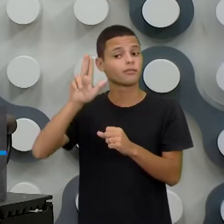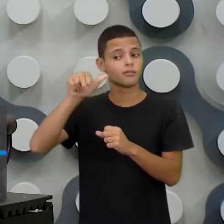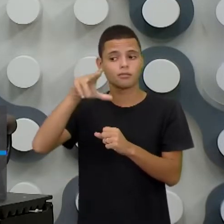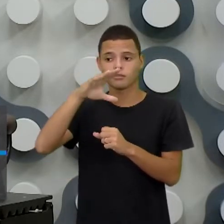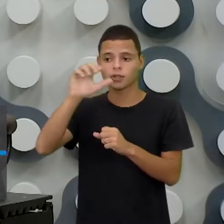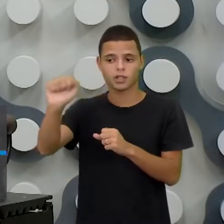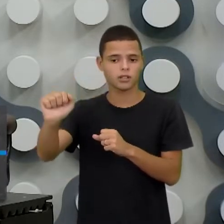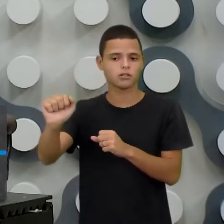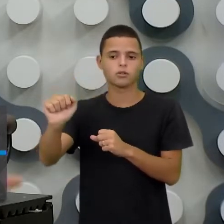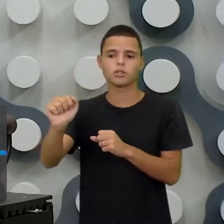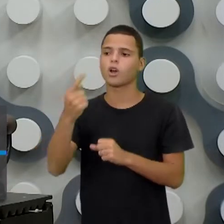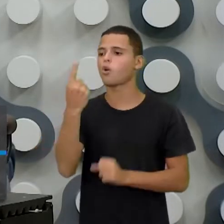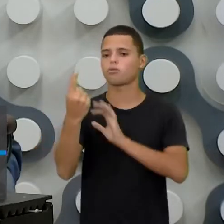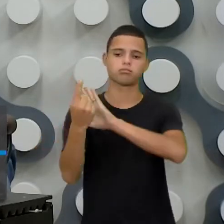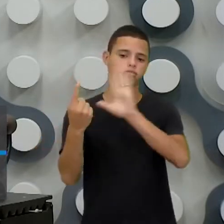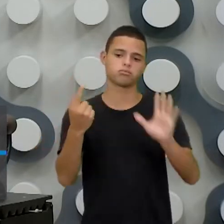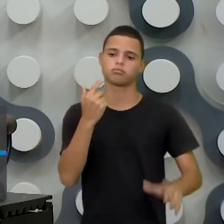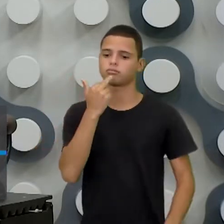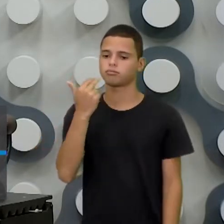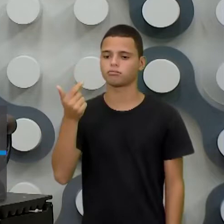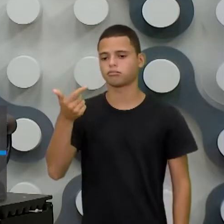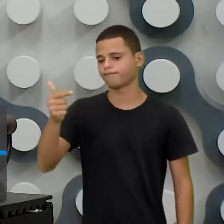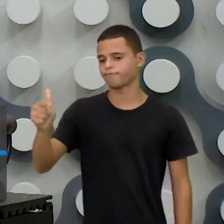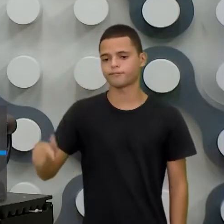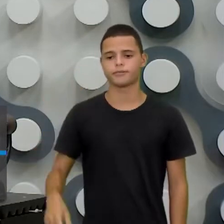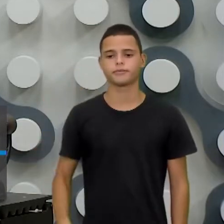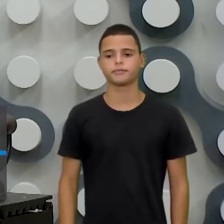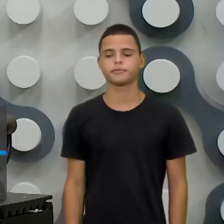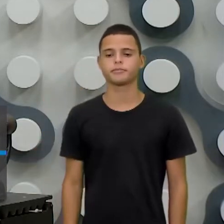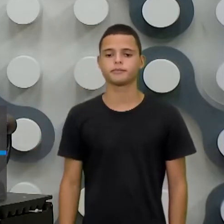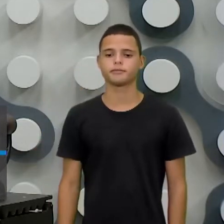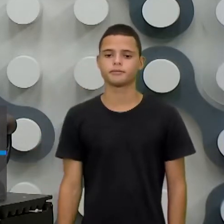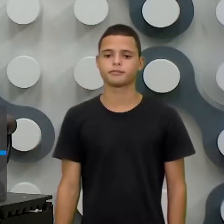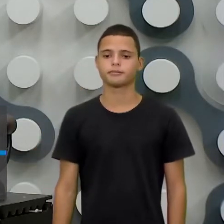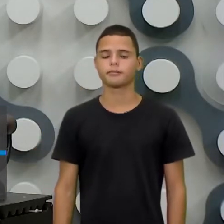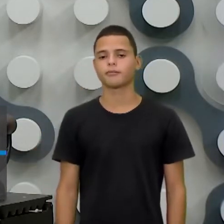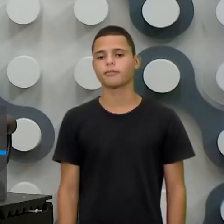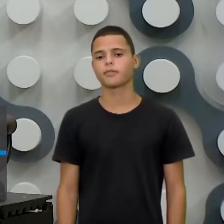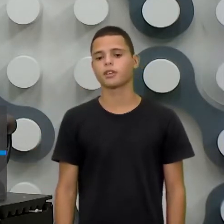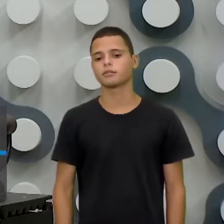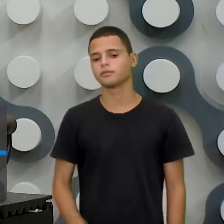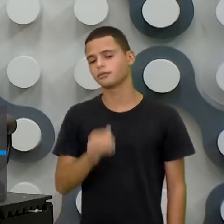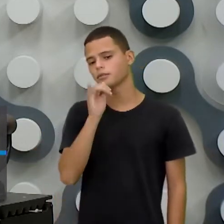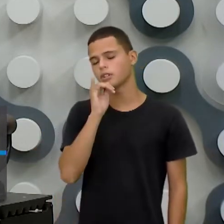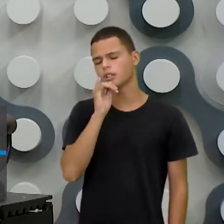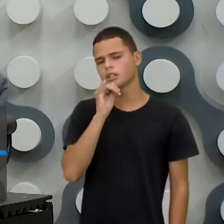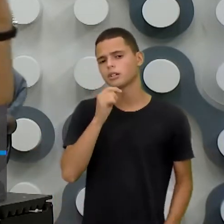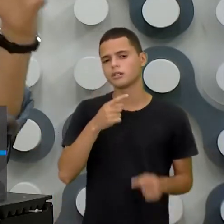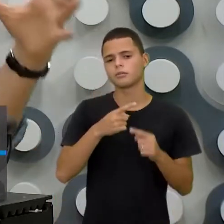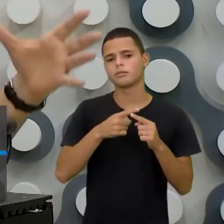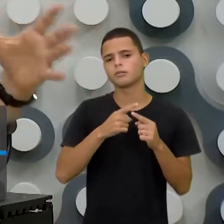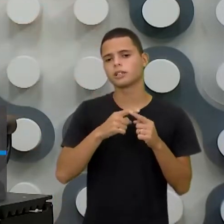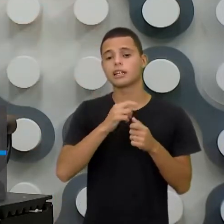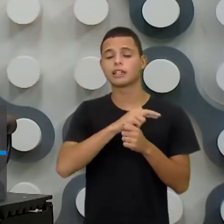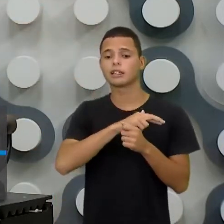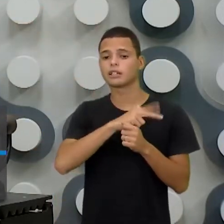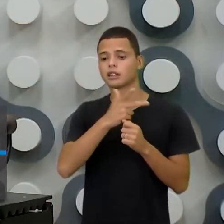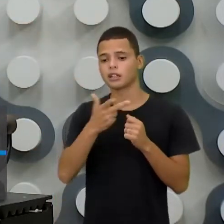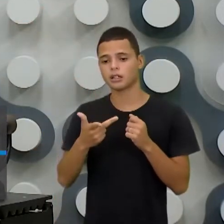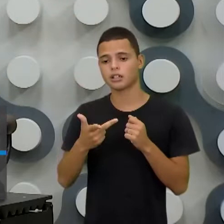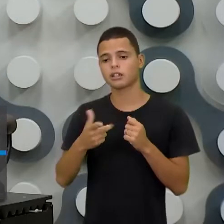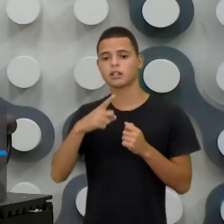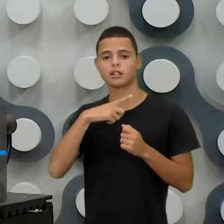um único idioma, tá? Estou falando idioma no sentido, assim, da variedade, tá? Da amplitude. É claro que a gente